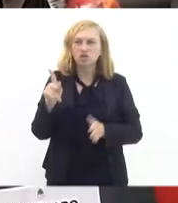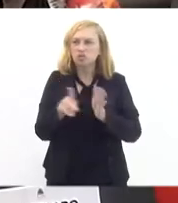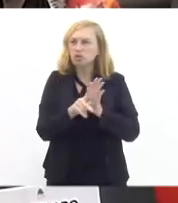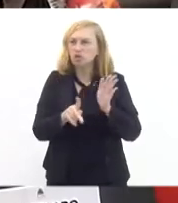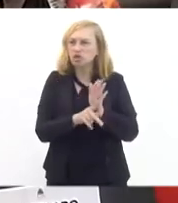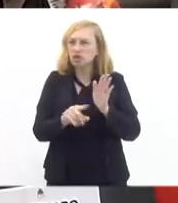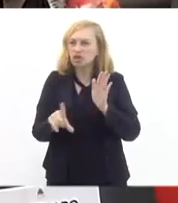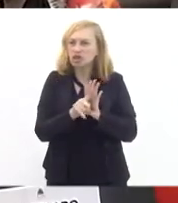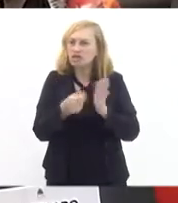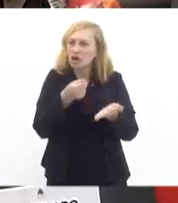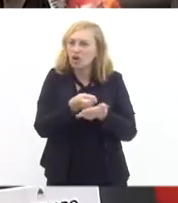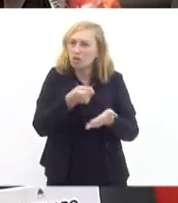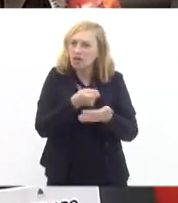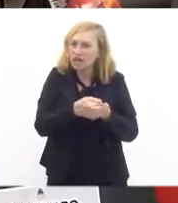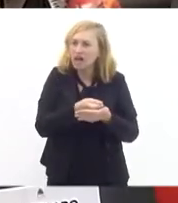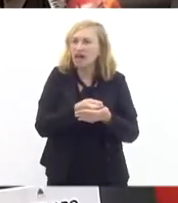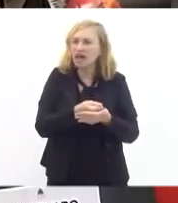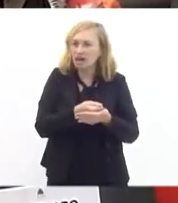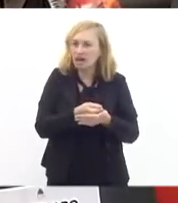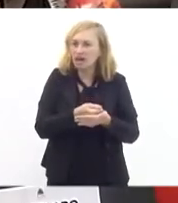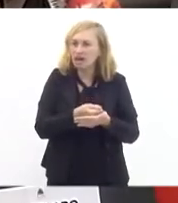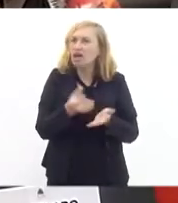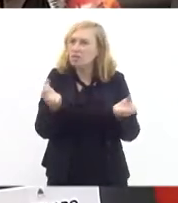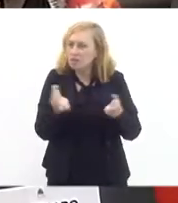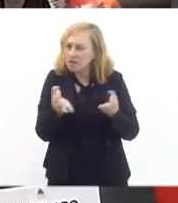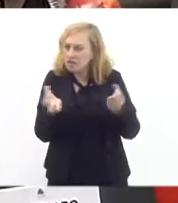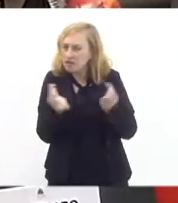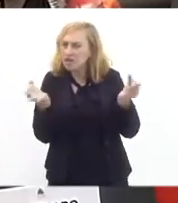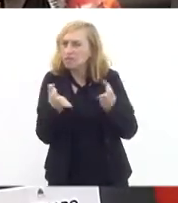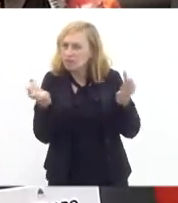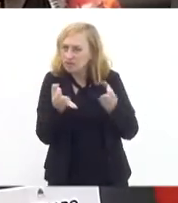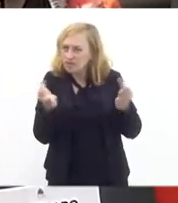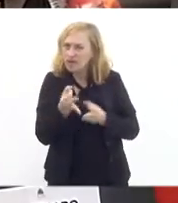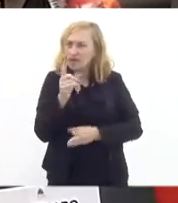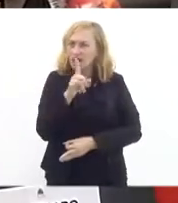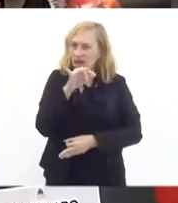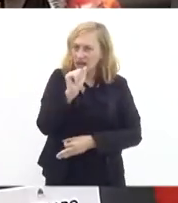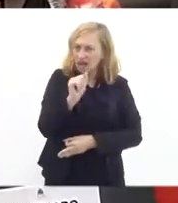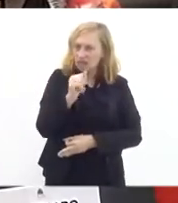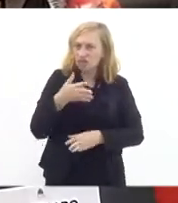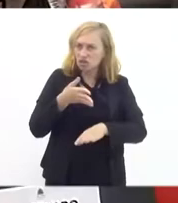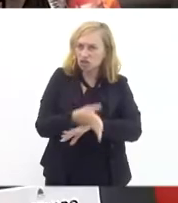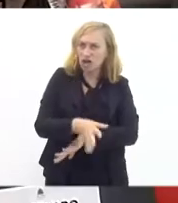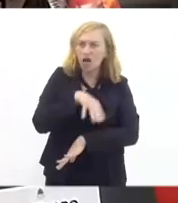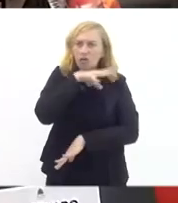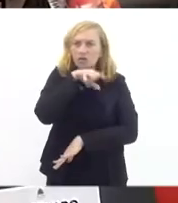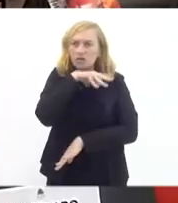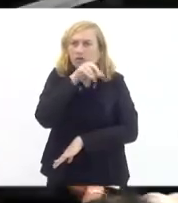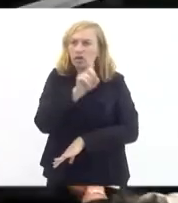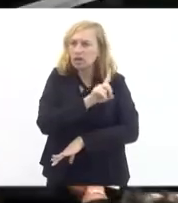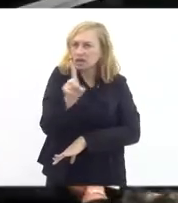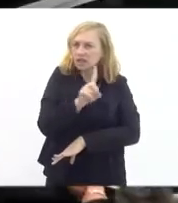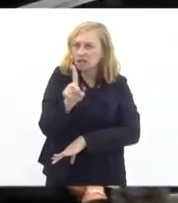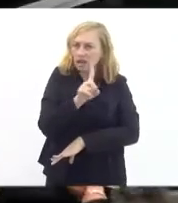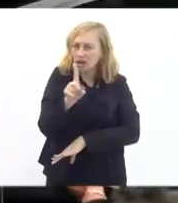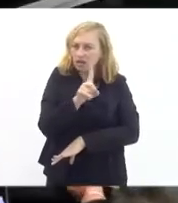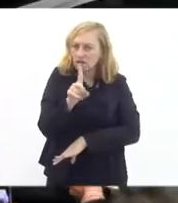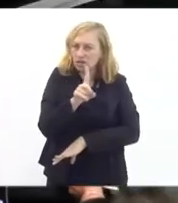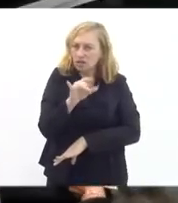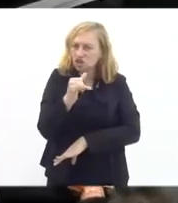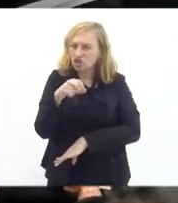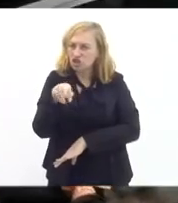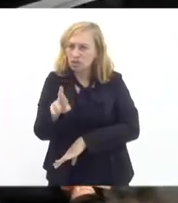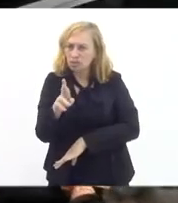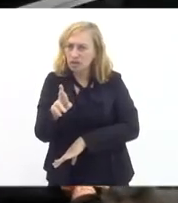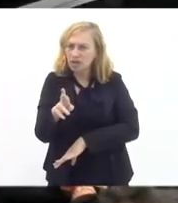pode obrigar as clínicas veterinárias. Não, perfeito. Quando chegar lá o animal que não foi. Que não está, ele vai passar o aparelho e